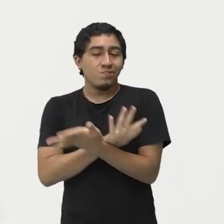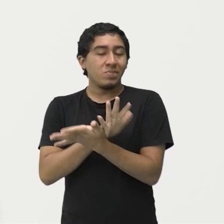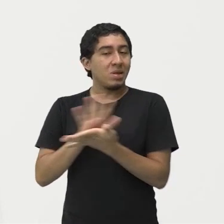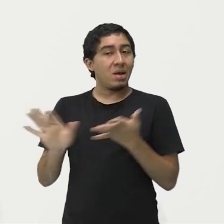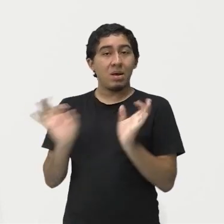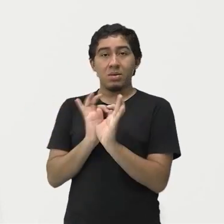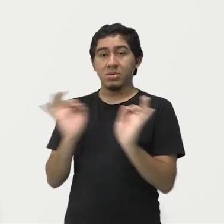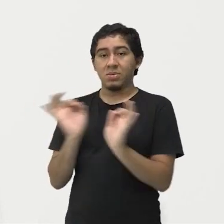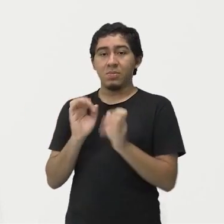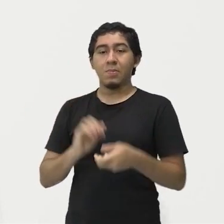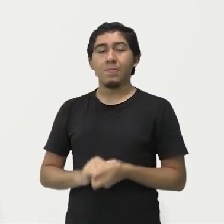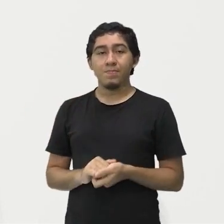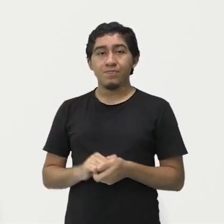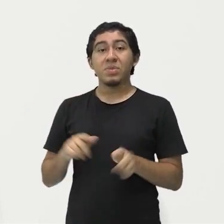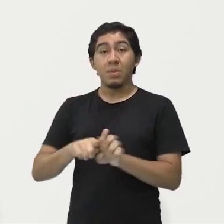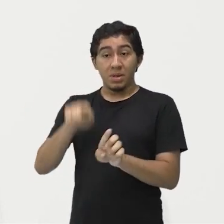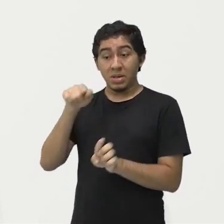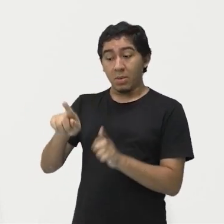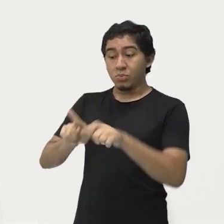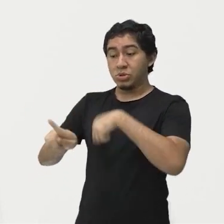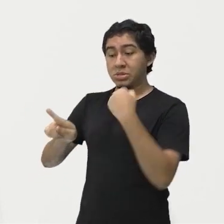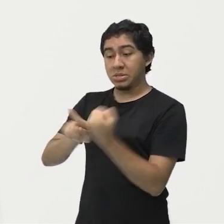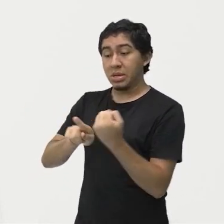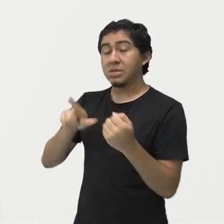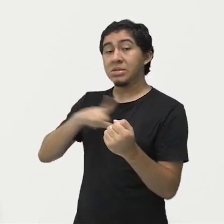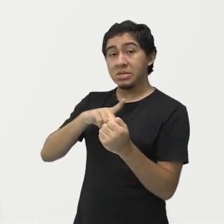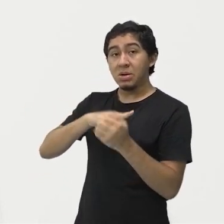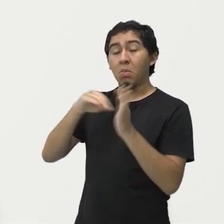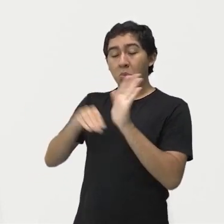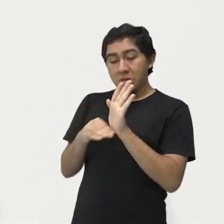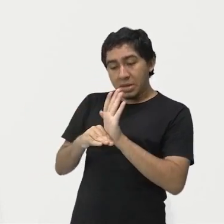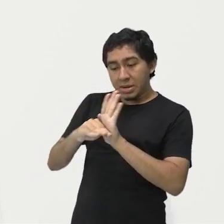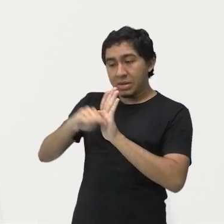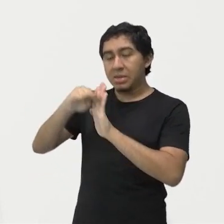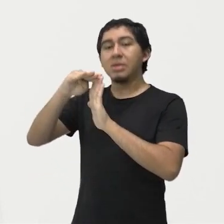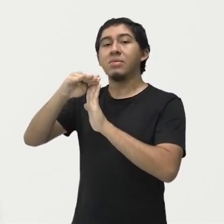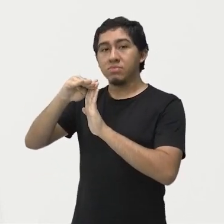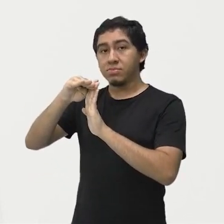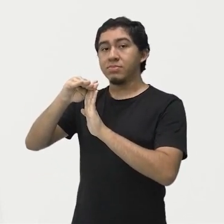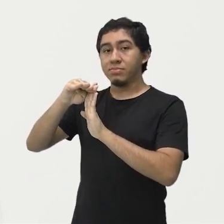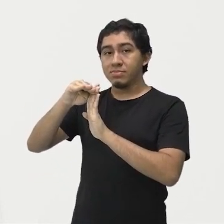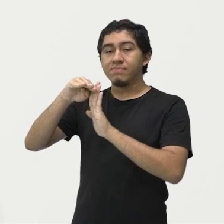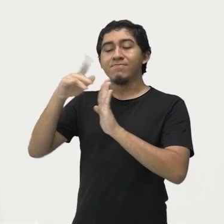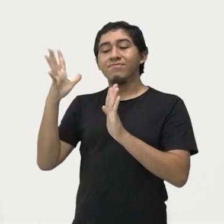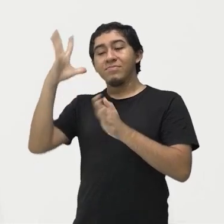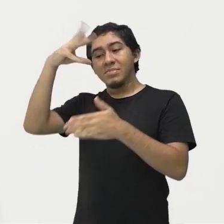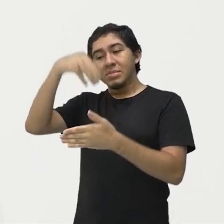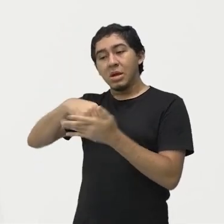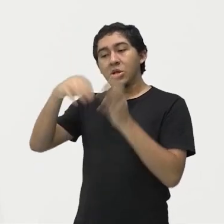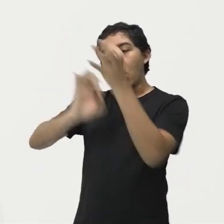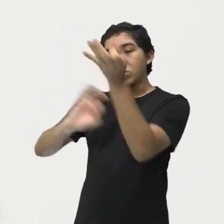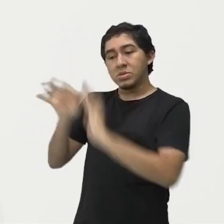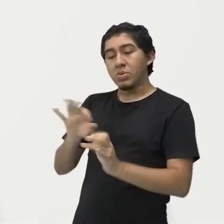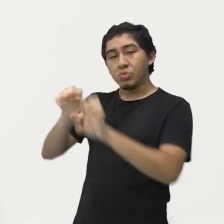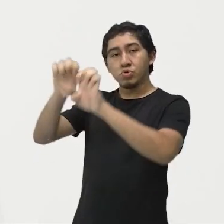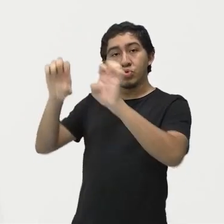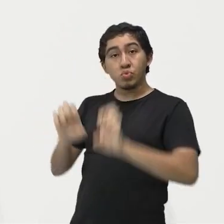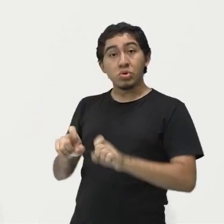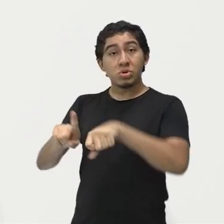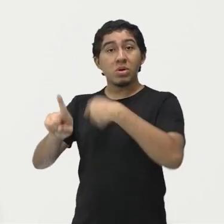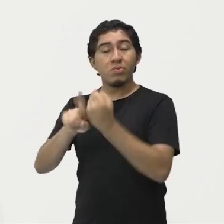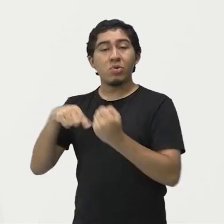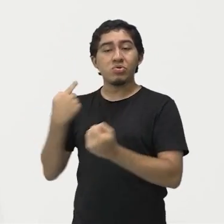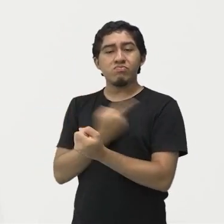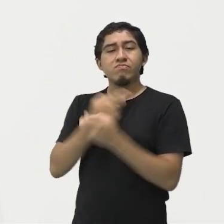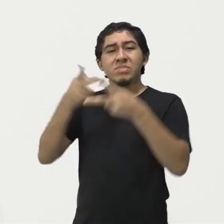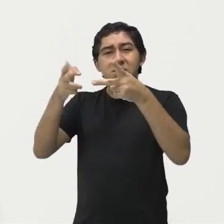sociedade hierarquizada. E dentro dessa estrutura social, nós vamos ver os esparciatas,